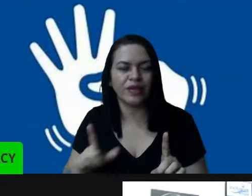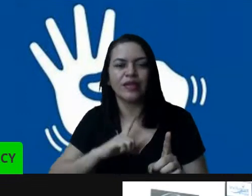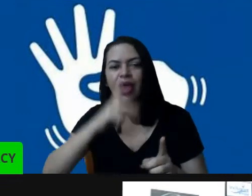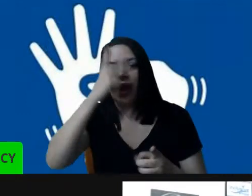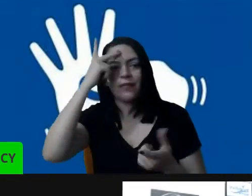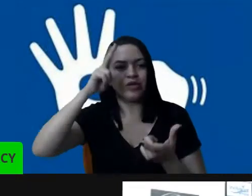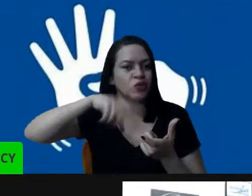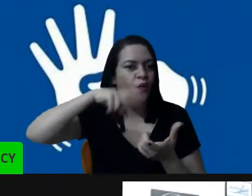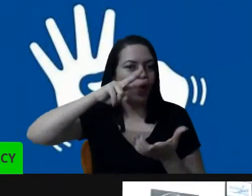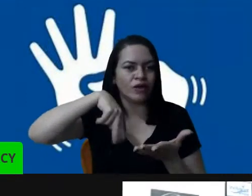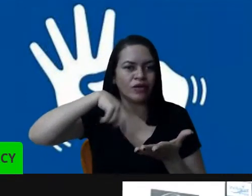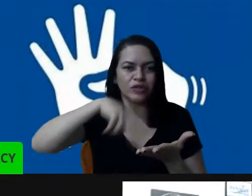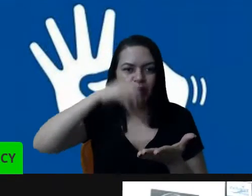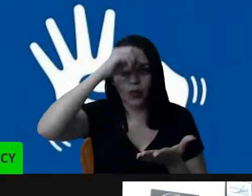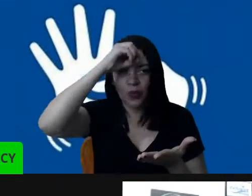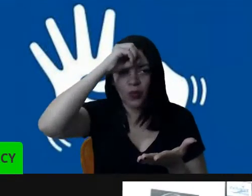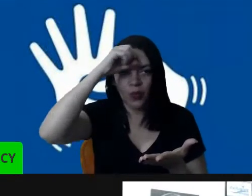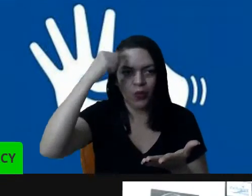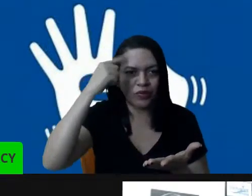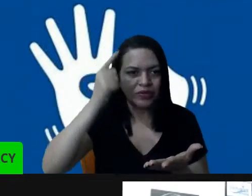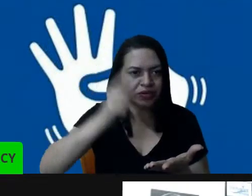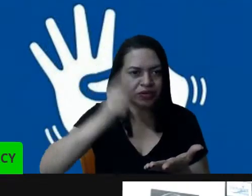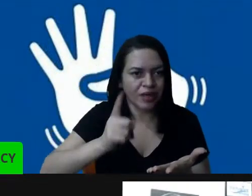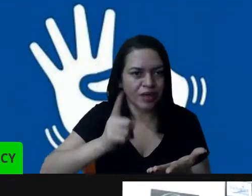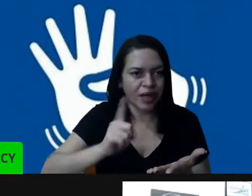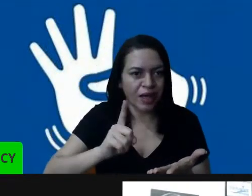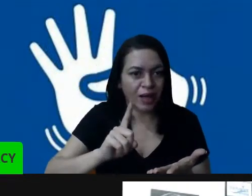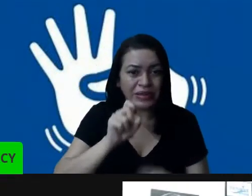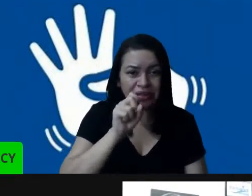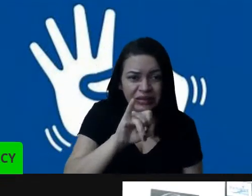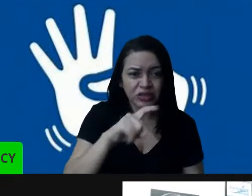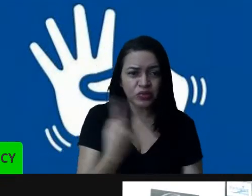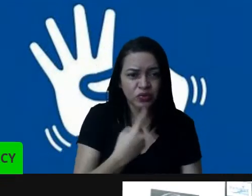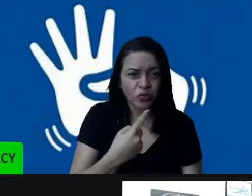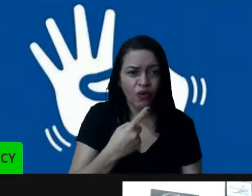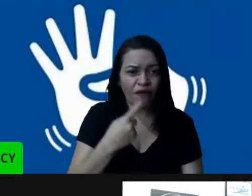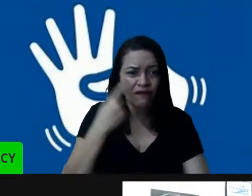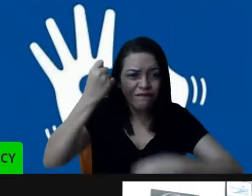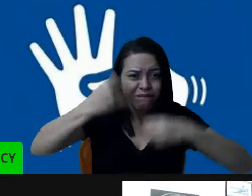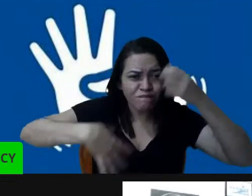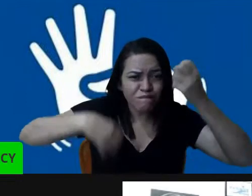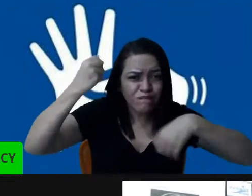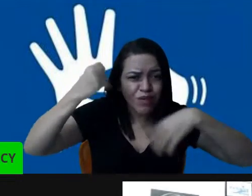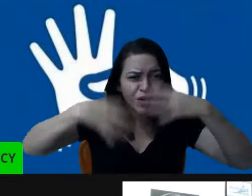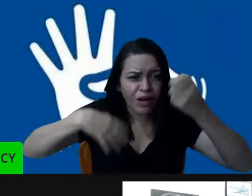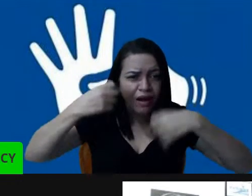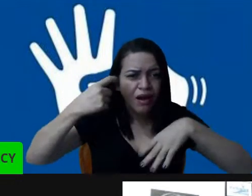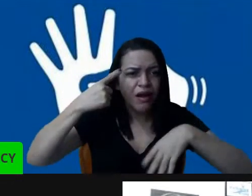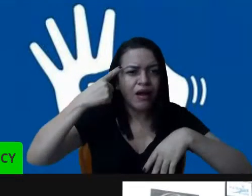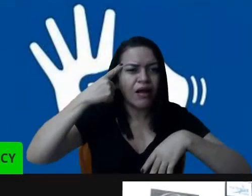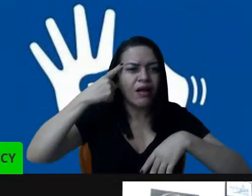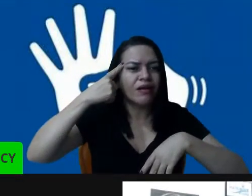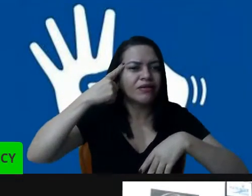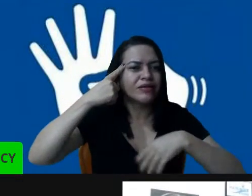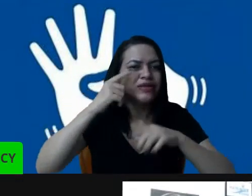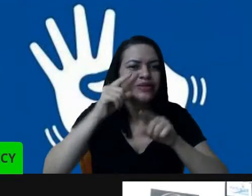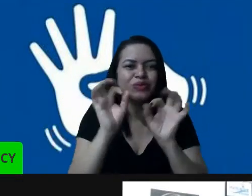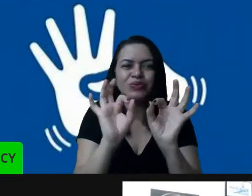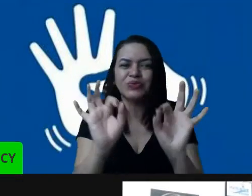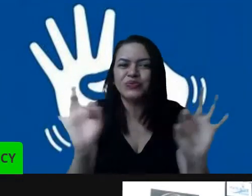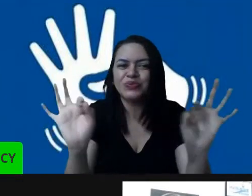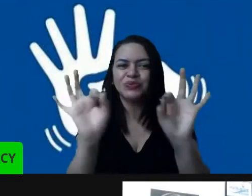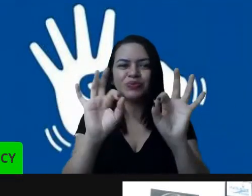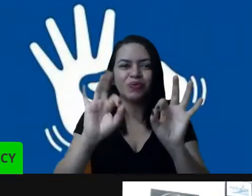vai. E se a gente começar a falar muito sobre isso, a gente vai lembrar que nem todo mundo tem acesso à internet. Ah, Pajama, mas